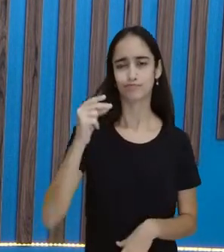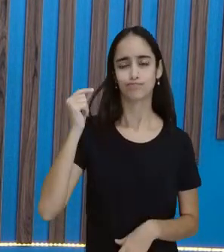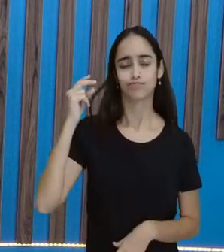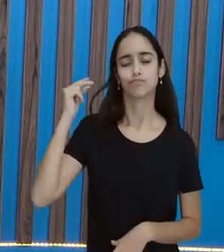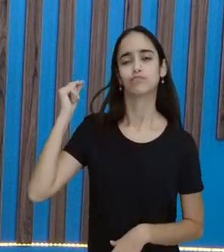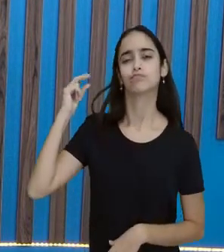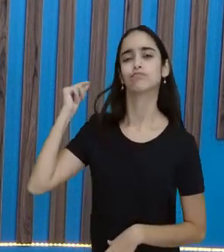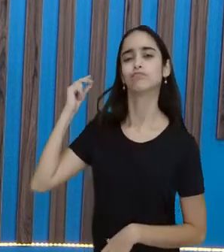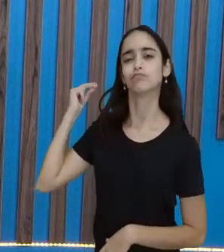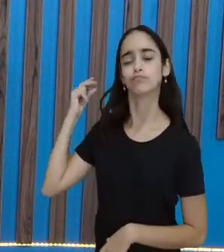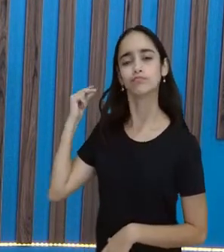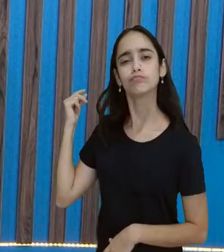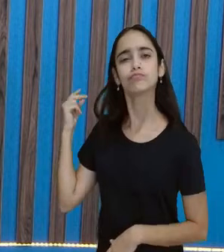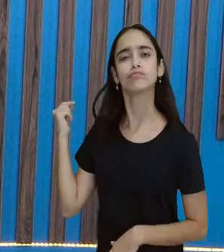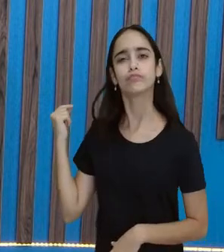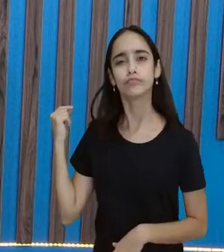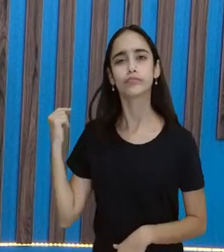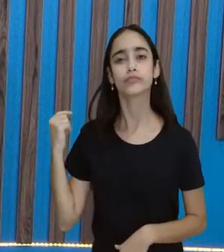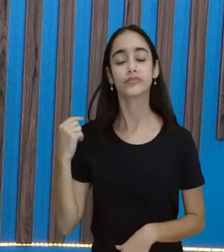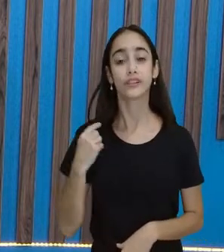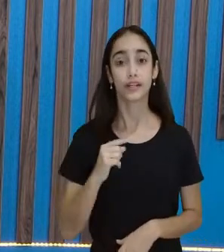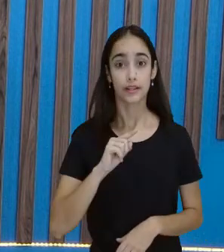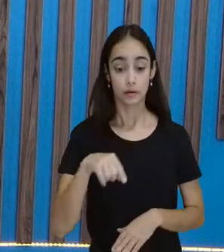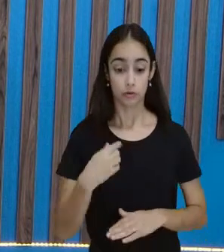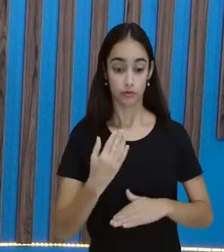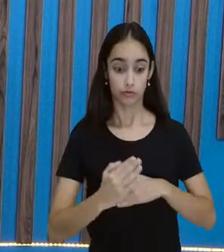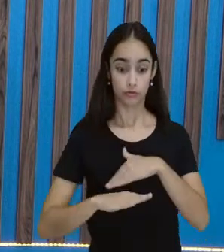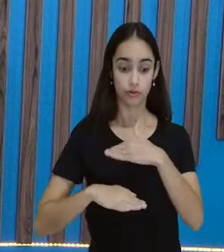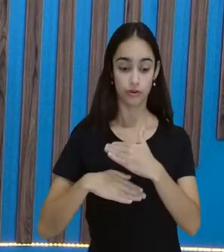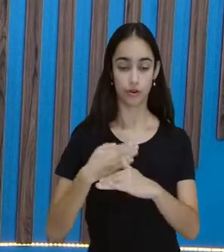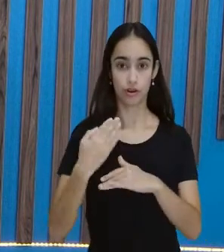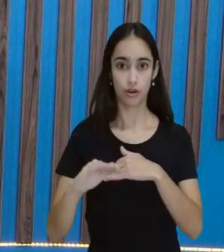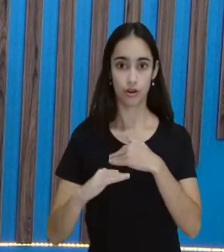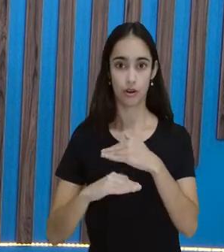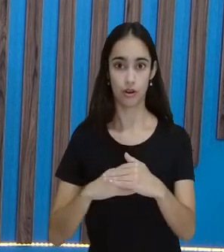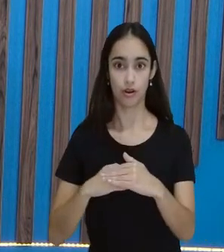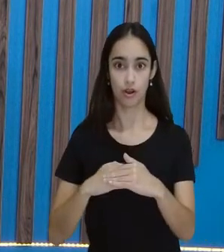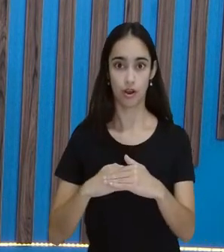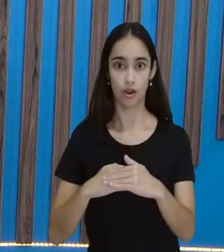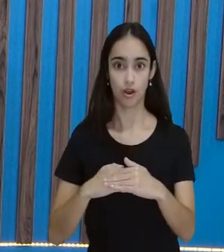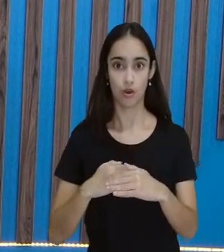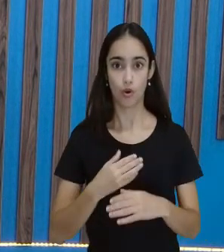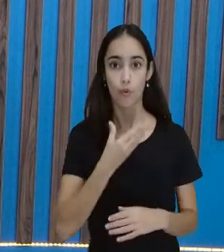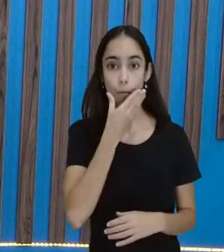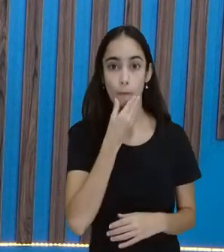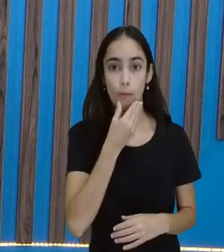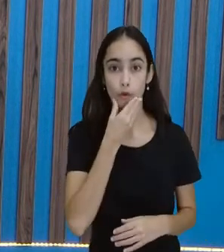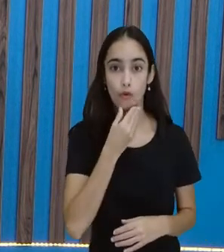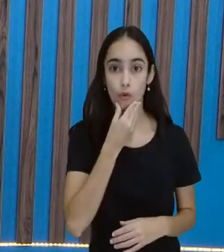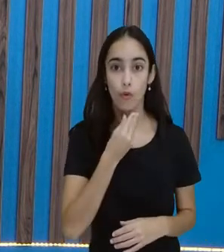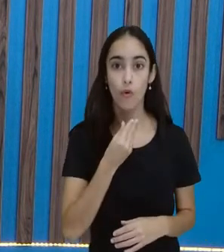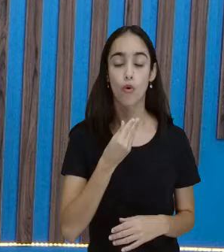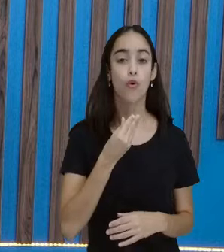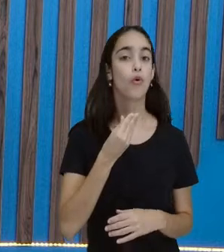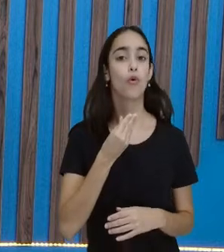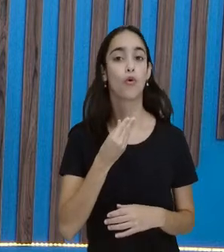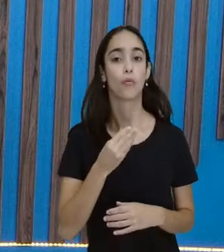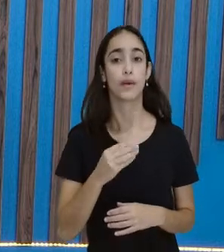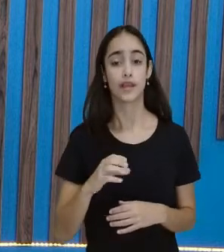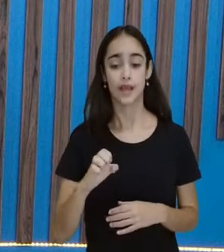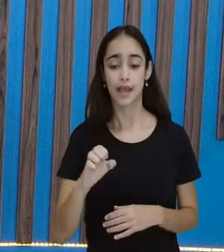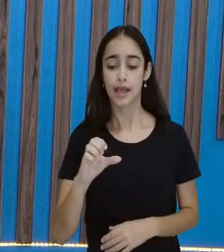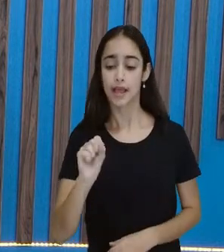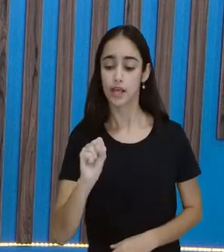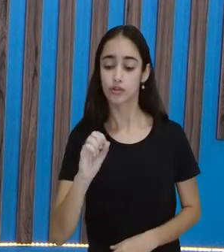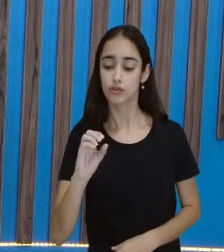tempo, lá no Oriente, mas foi desenvolvida por um escravo chamado Esopo.